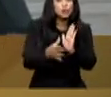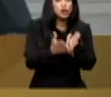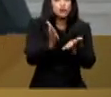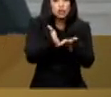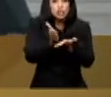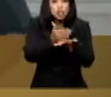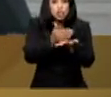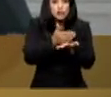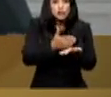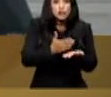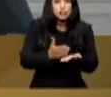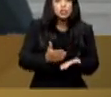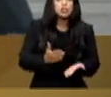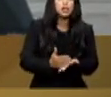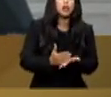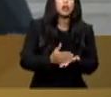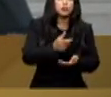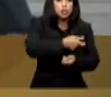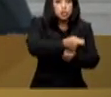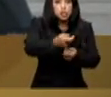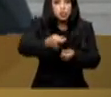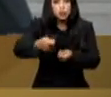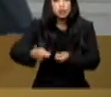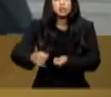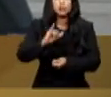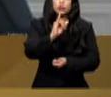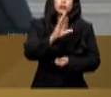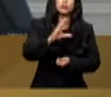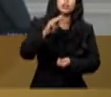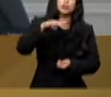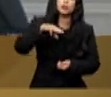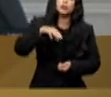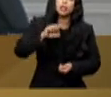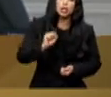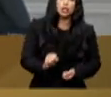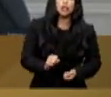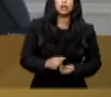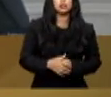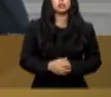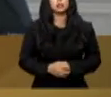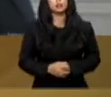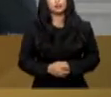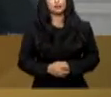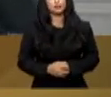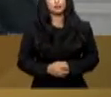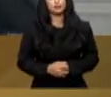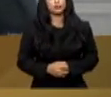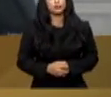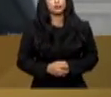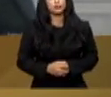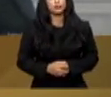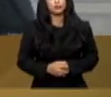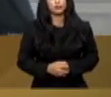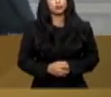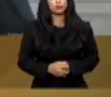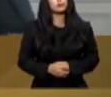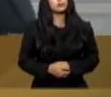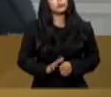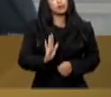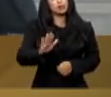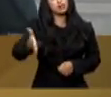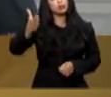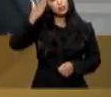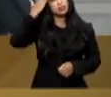do ICMS na circulação interestadual de mercadorias e serviços. Dentro do que sabemos do